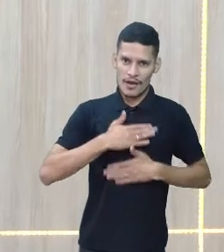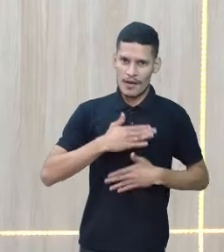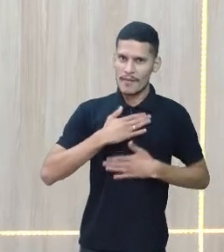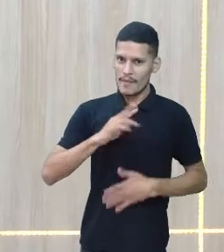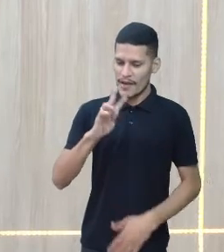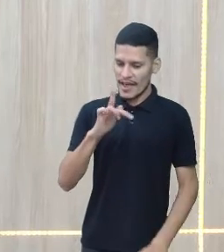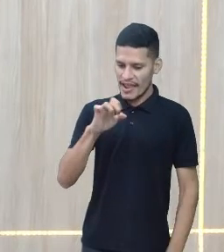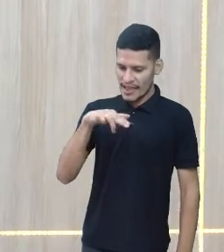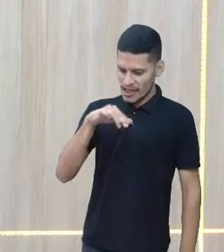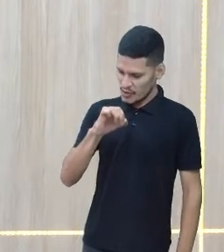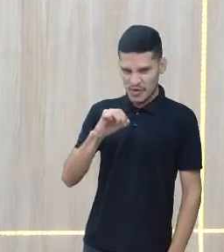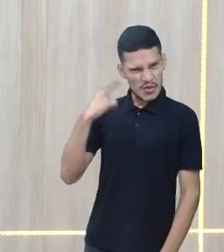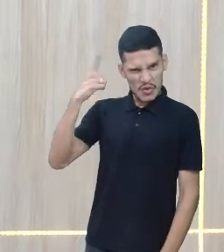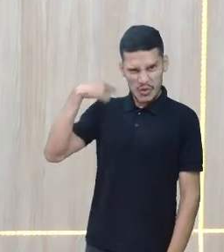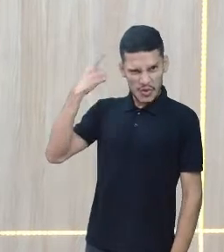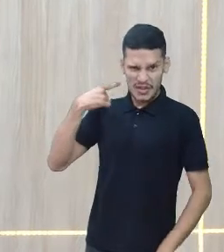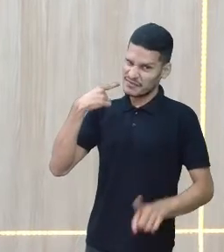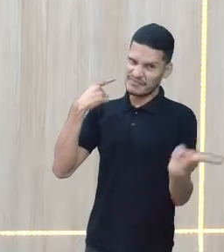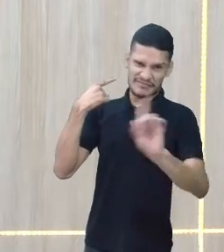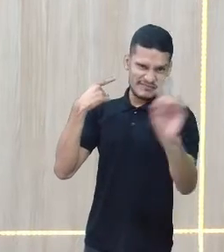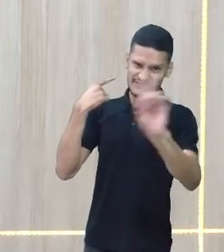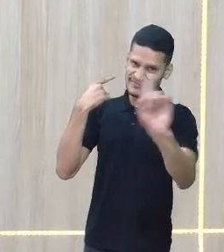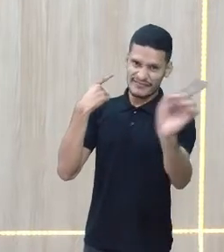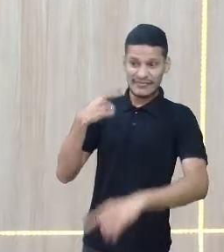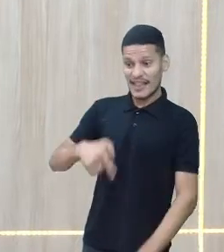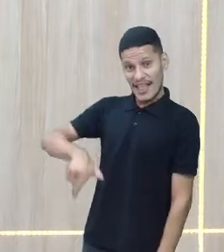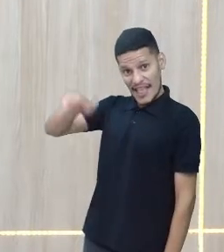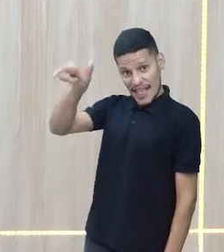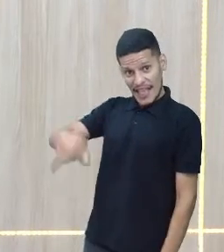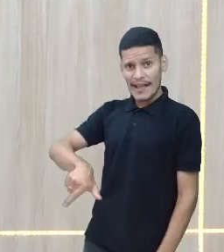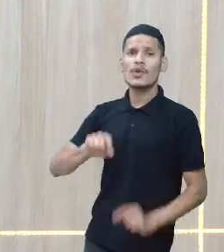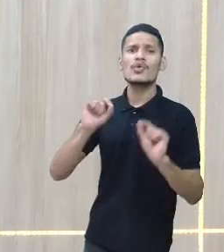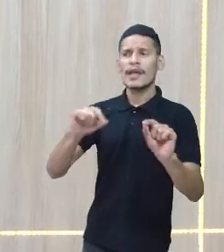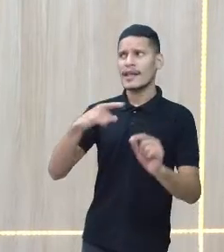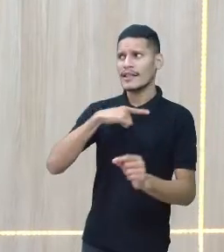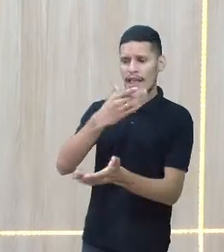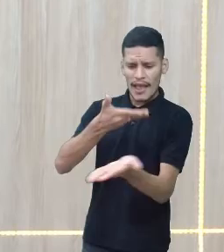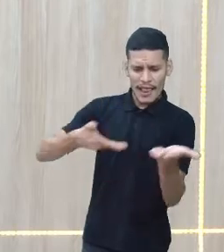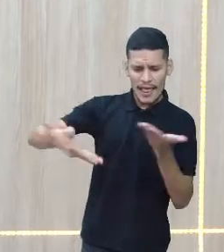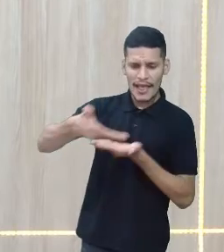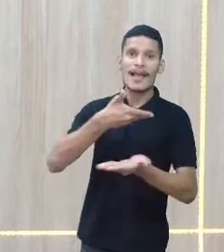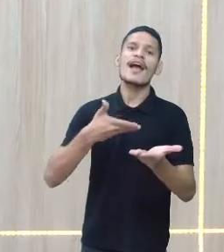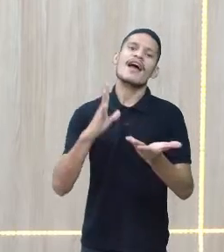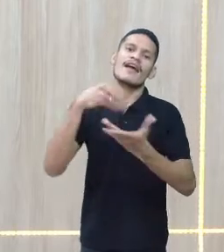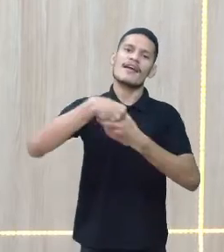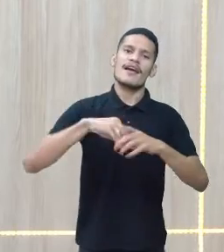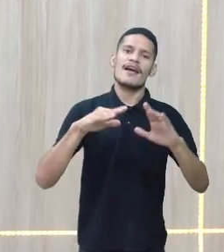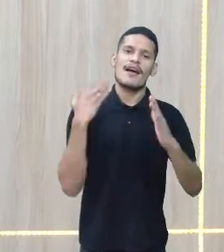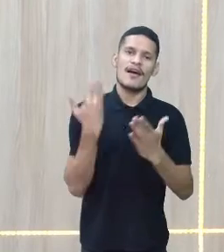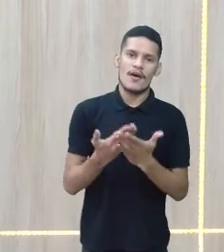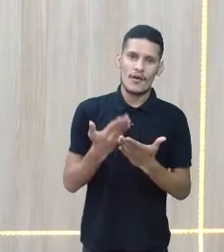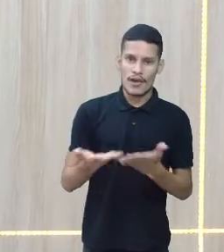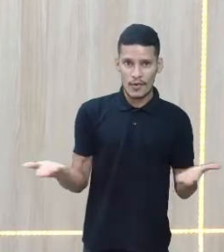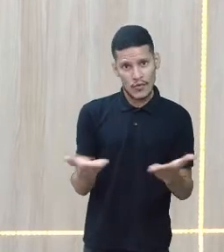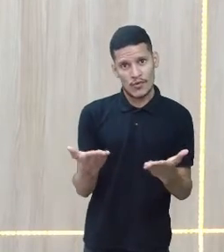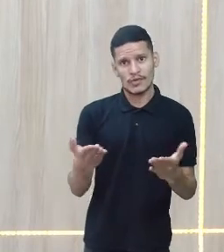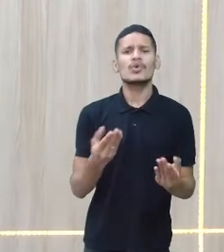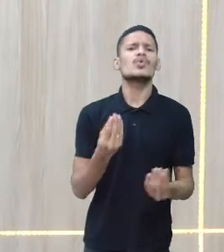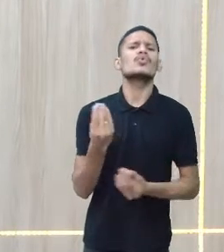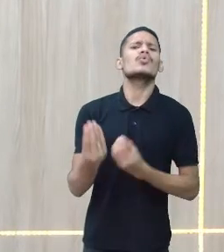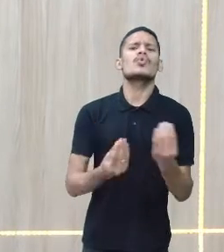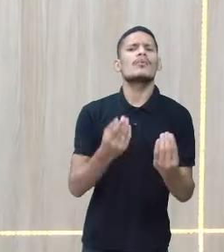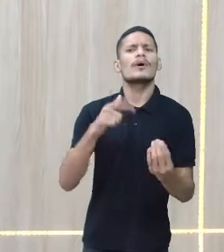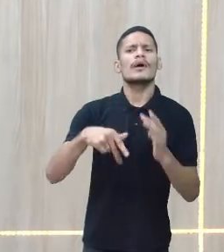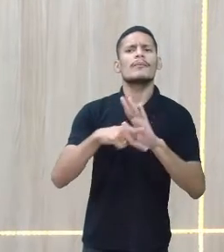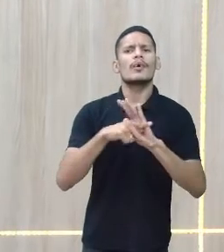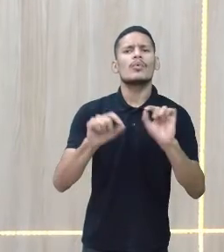Heleno não tá doido, não. Isso que Heleno fez aqui tá tudo relacionado com a aula de hoje. A aula de hoje vai ser sobre